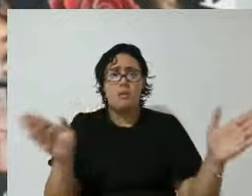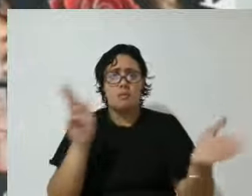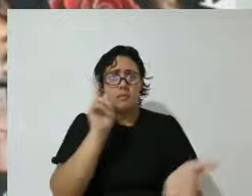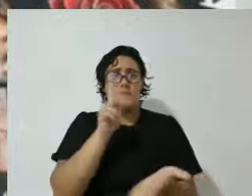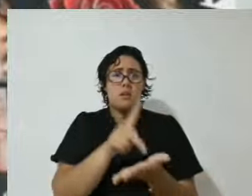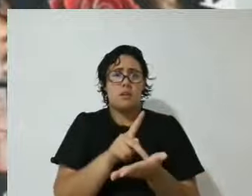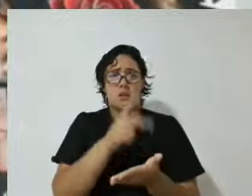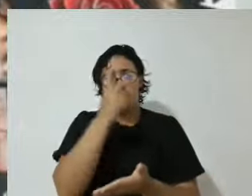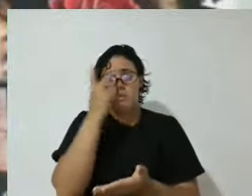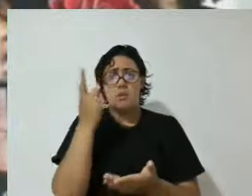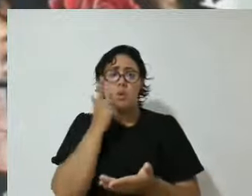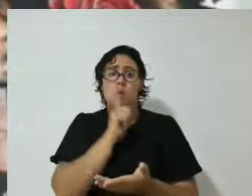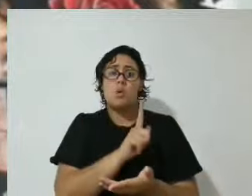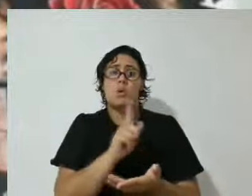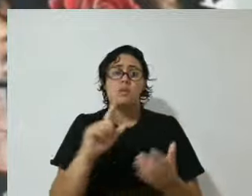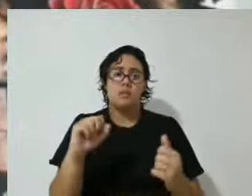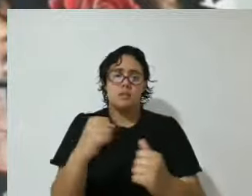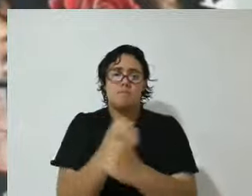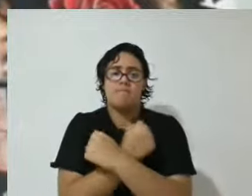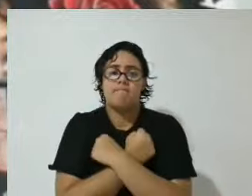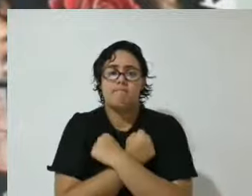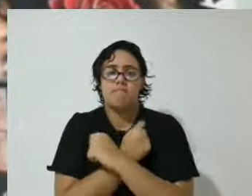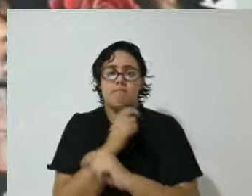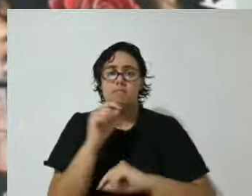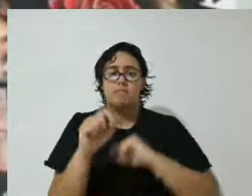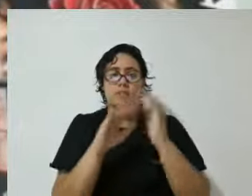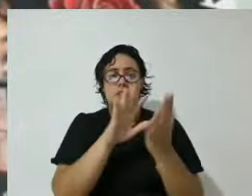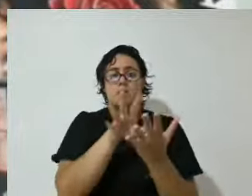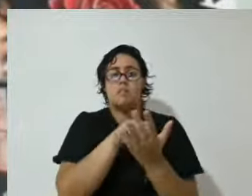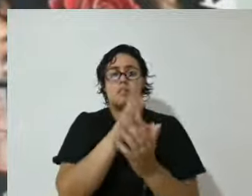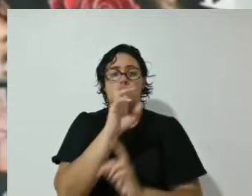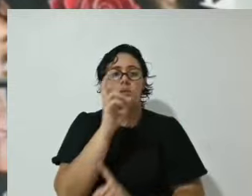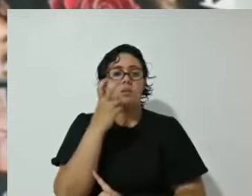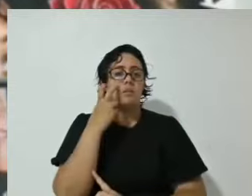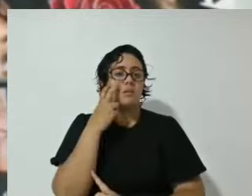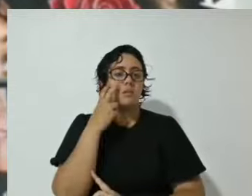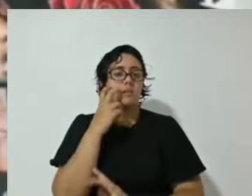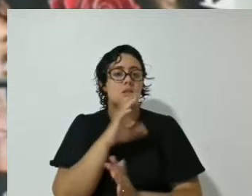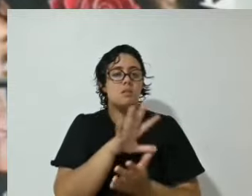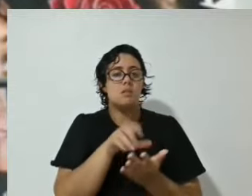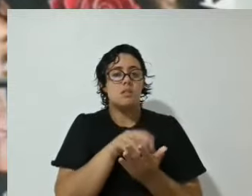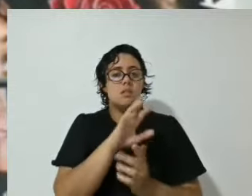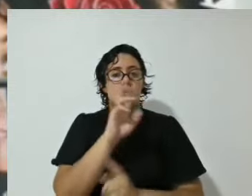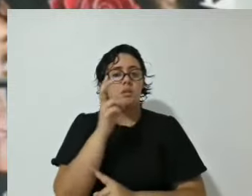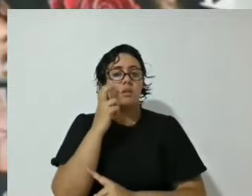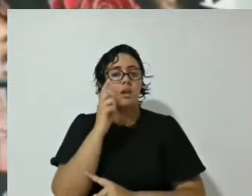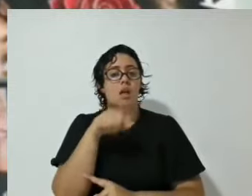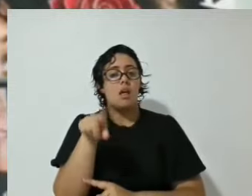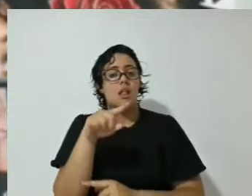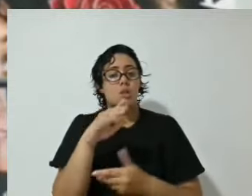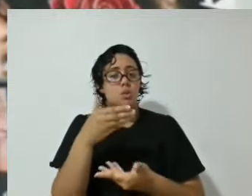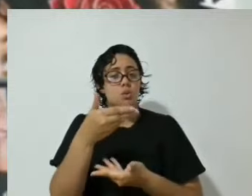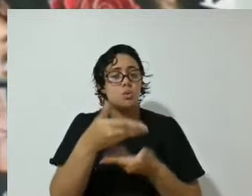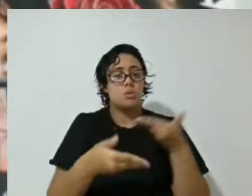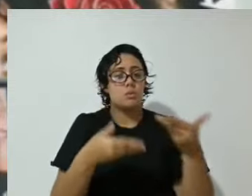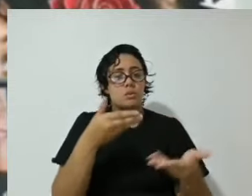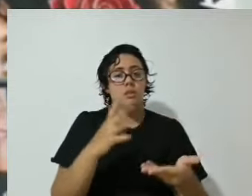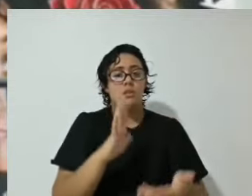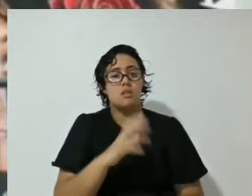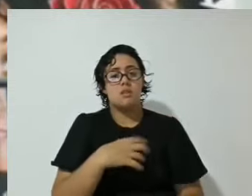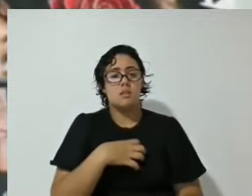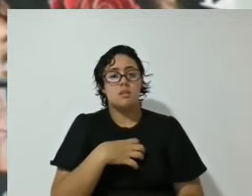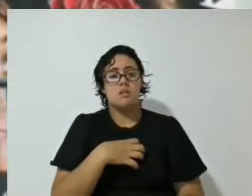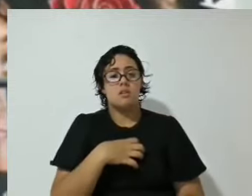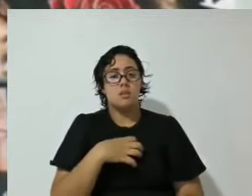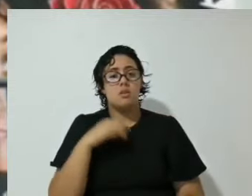e queiram abraçar esse centro cultural. Um centro cultural em que elas cuidam e se sintam